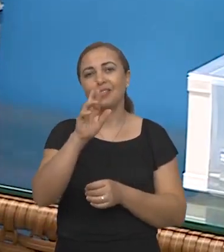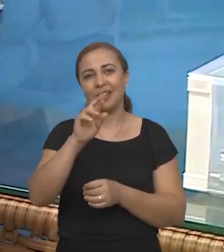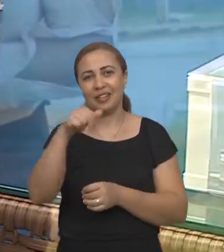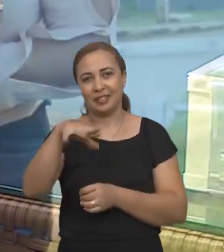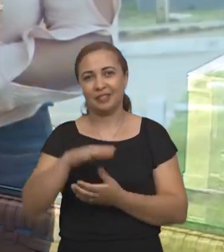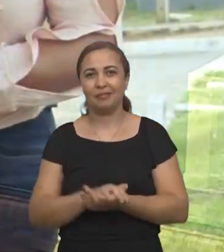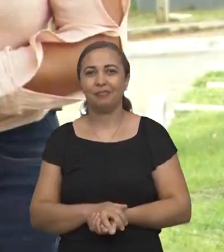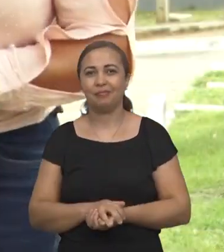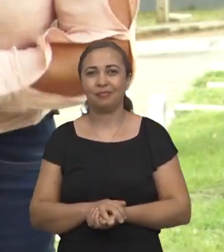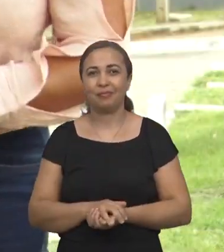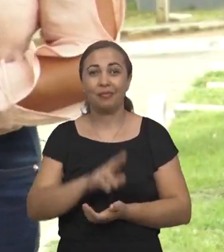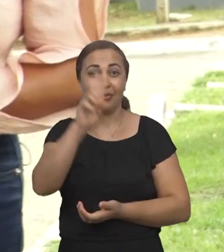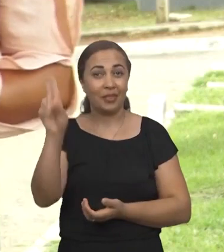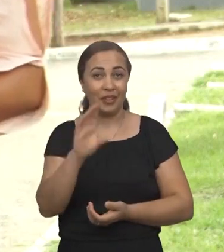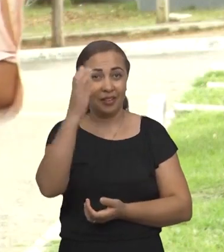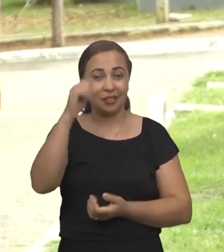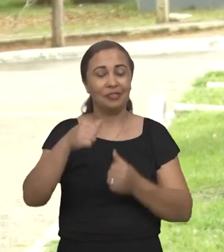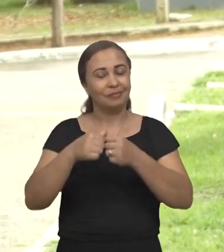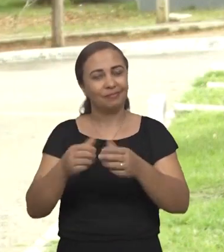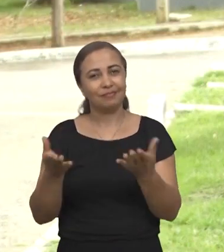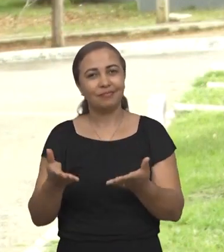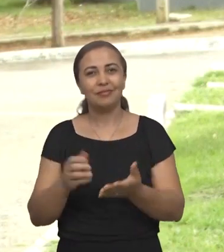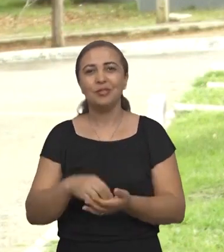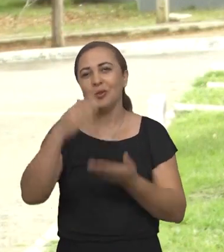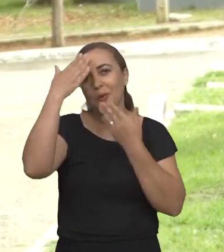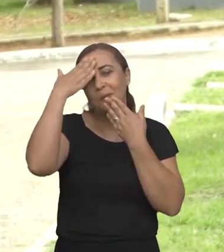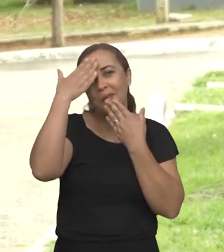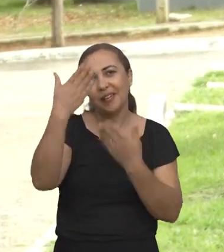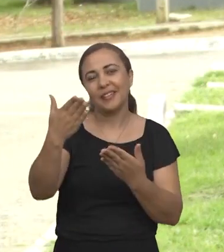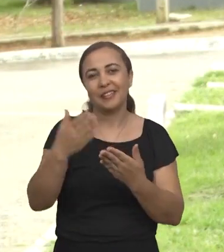UFRN, né? O Universciência de hoje fica por